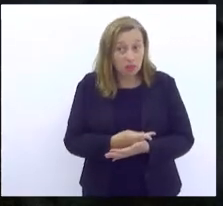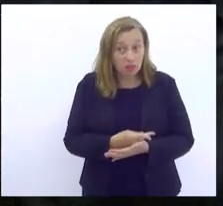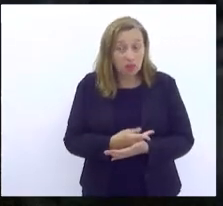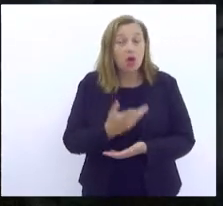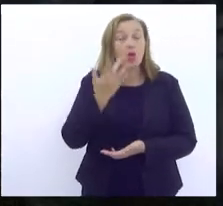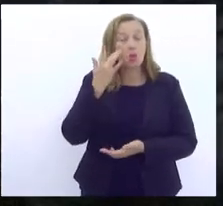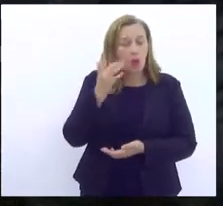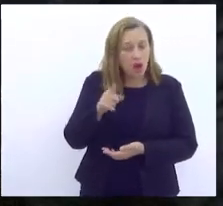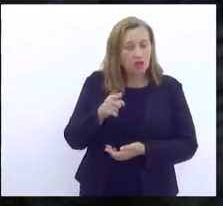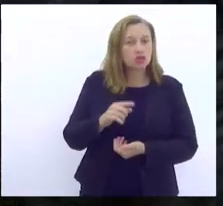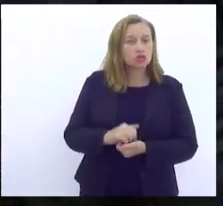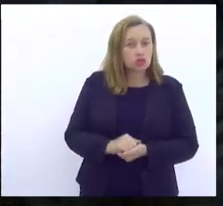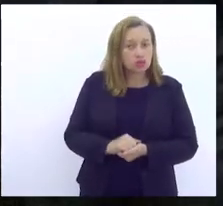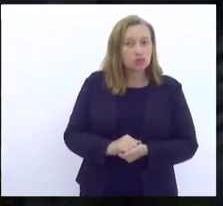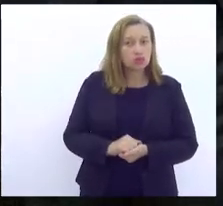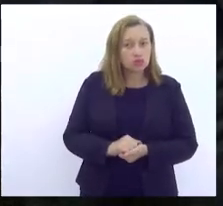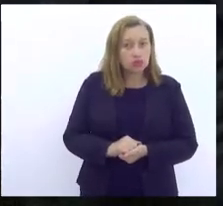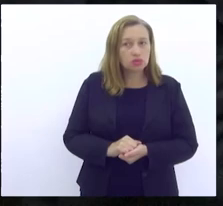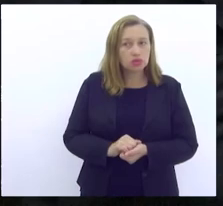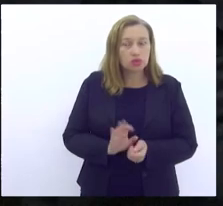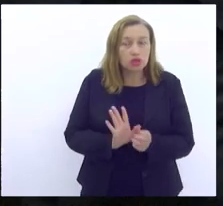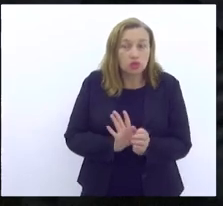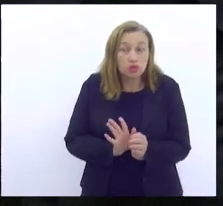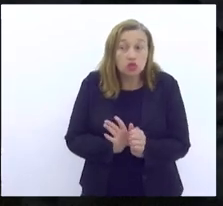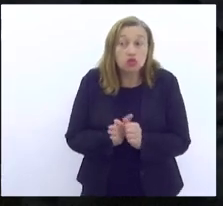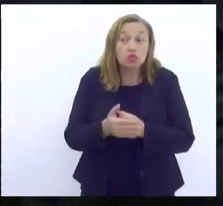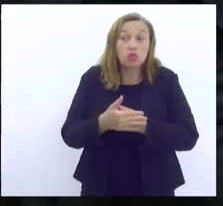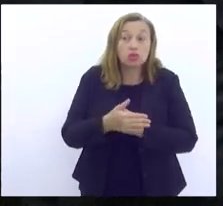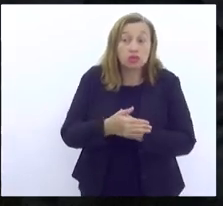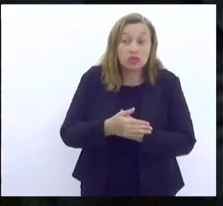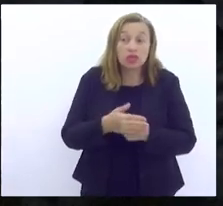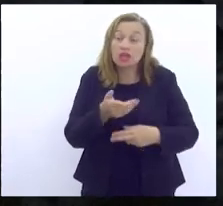Eu acho que estão blindando o governador de maneira